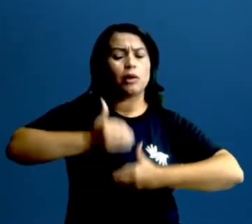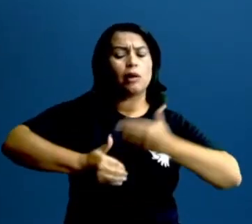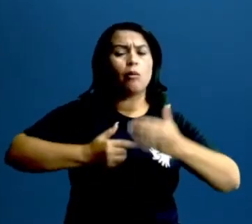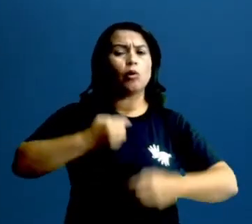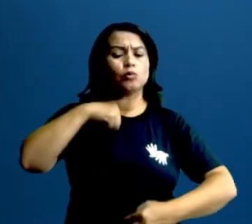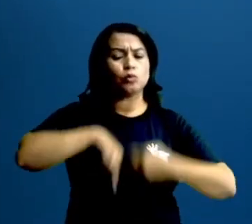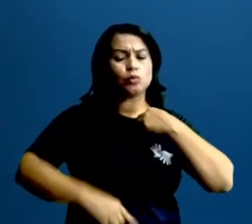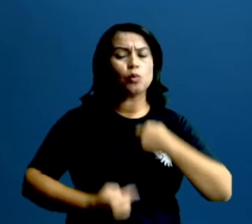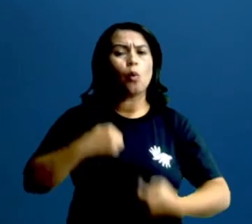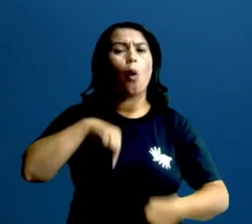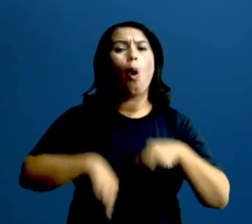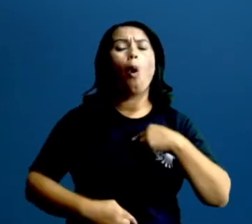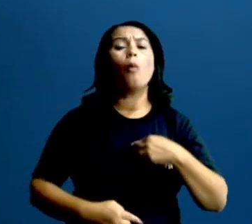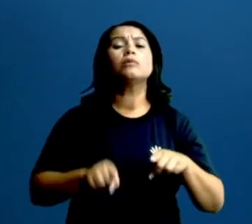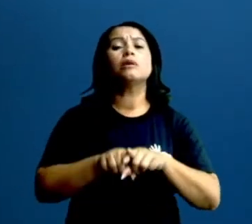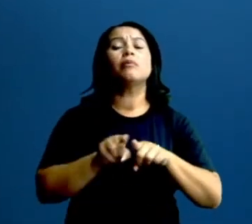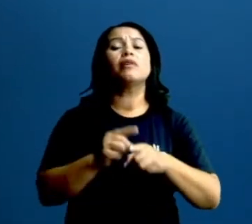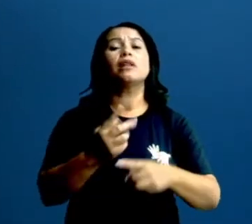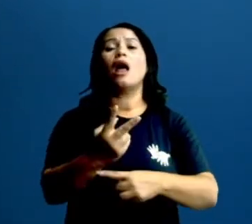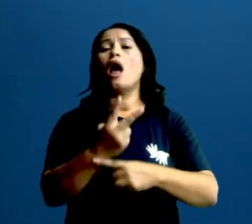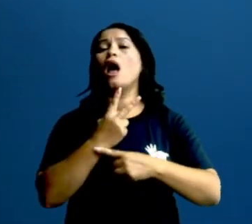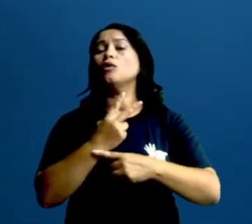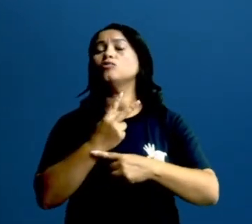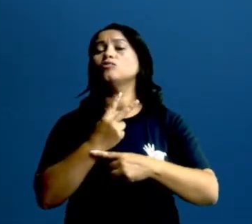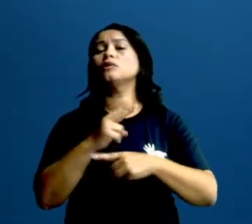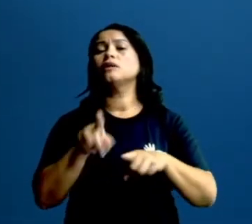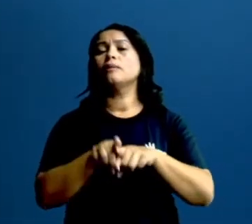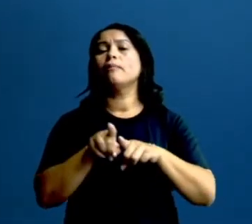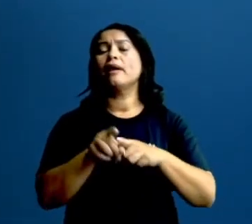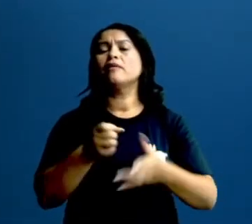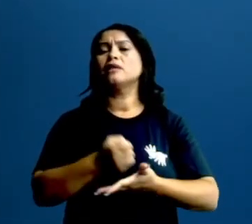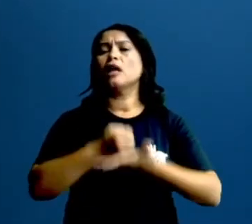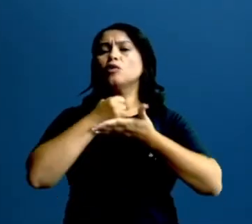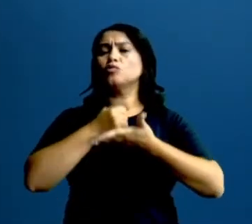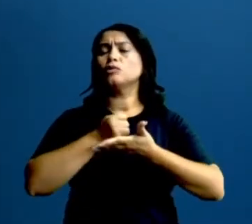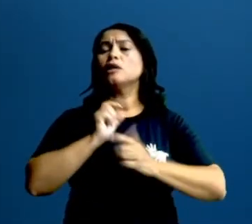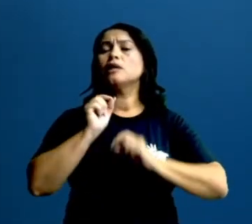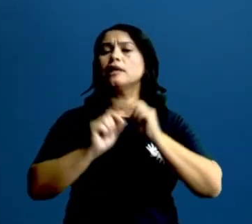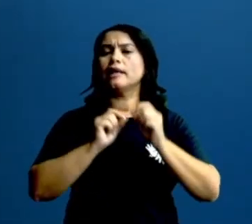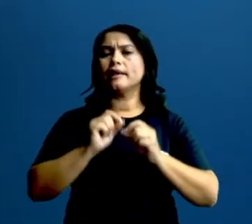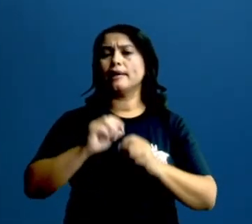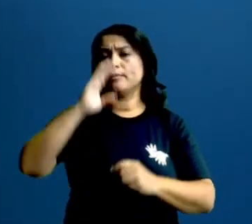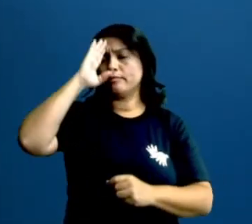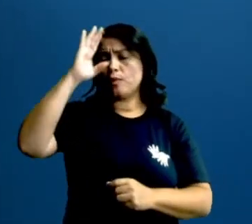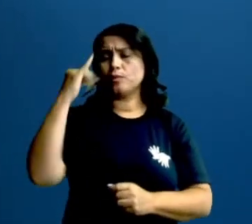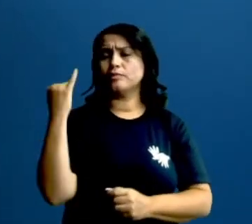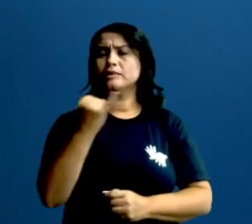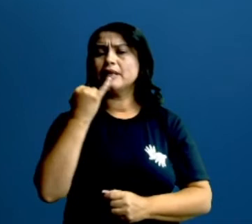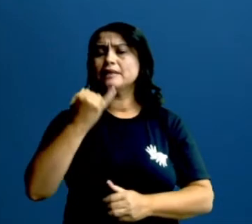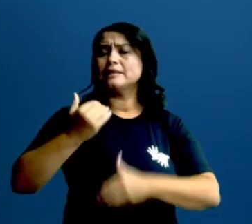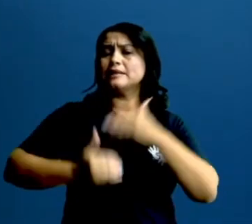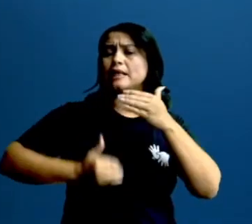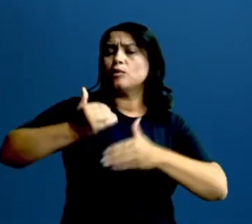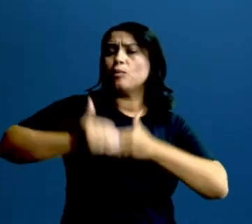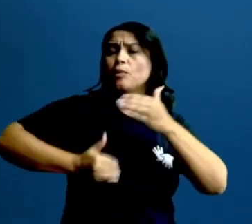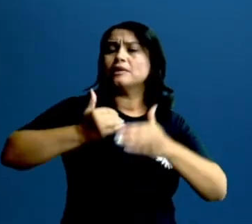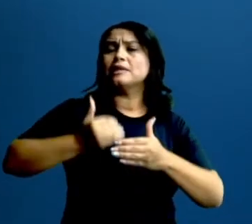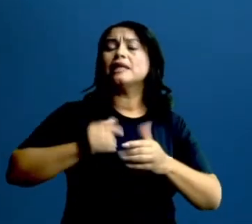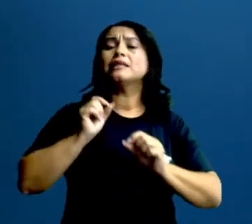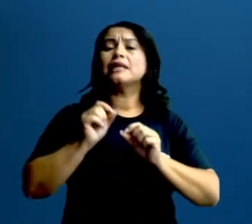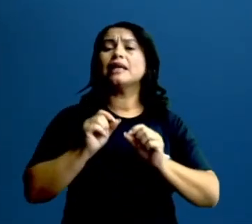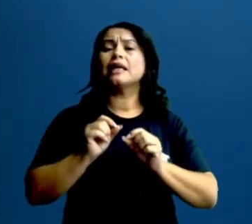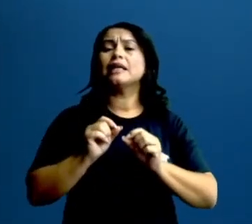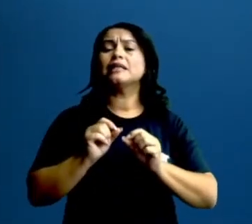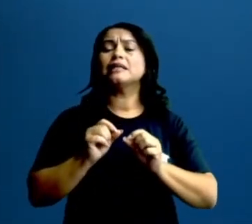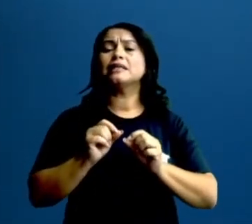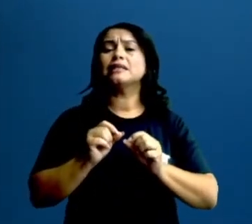organismo. E ela vai estar auxiliando, tá certo? Sendo um componente fundamental dentro desse processo de